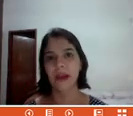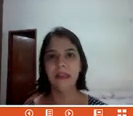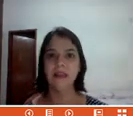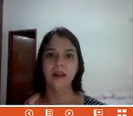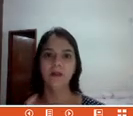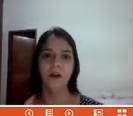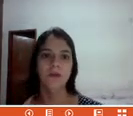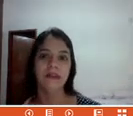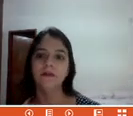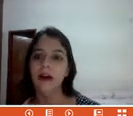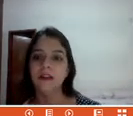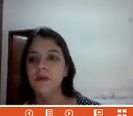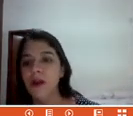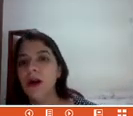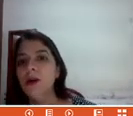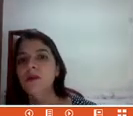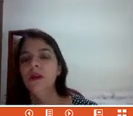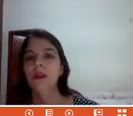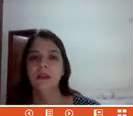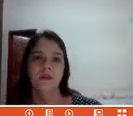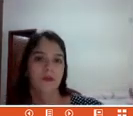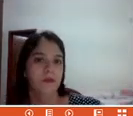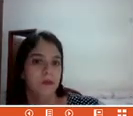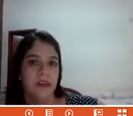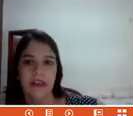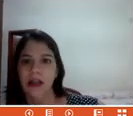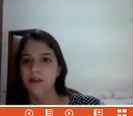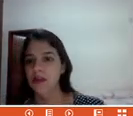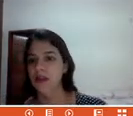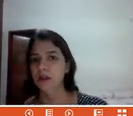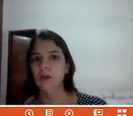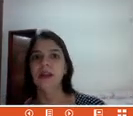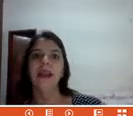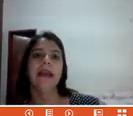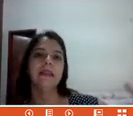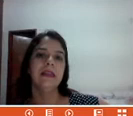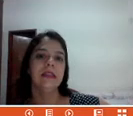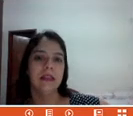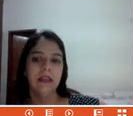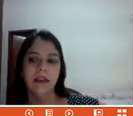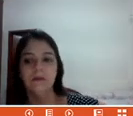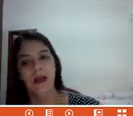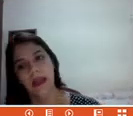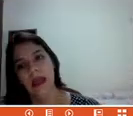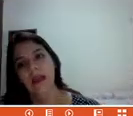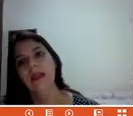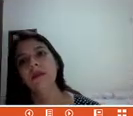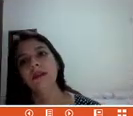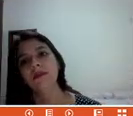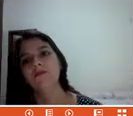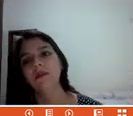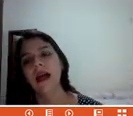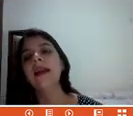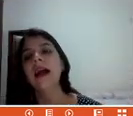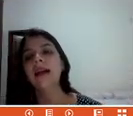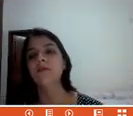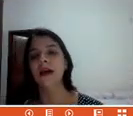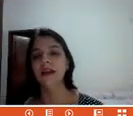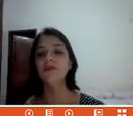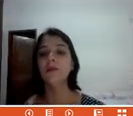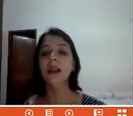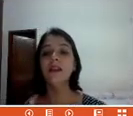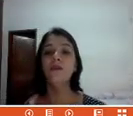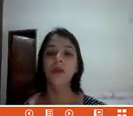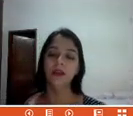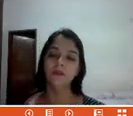alguns países da Europa se fala espanhol, se formos para os Estados Unidos o inglês, e assim também é Libras. Tá? Em cada